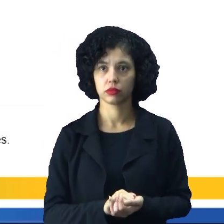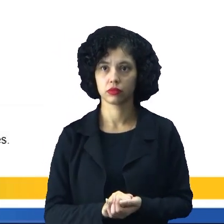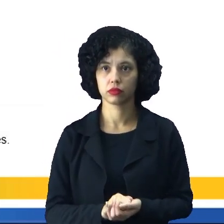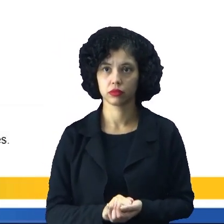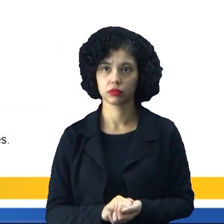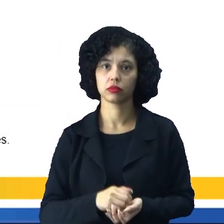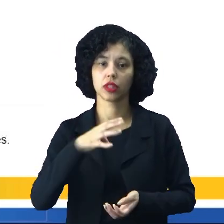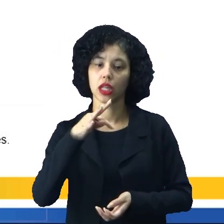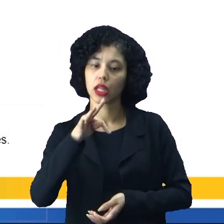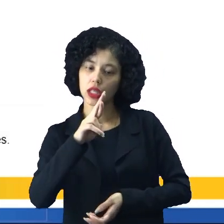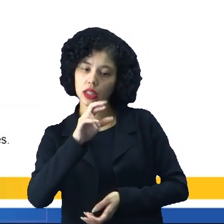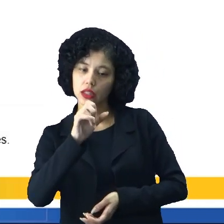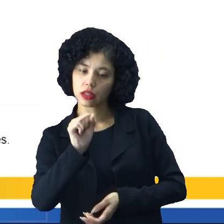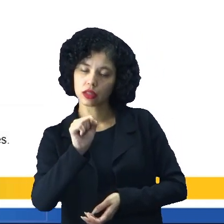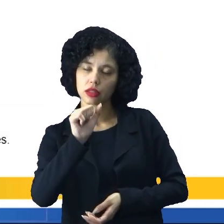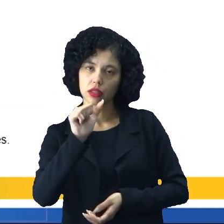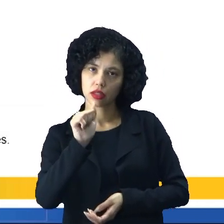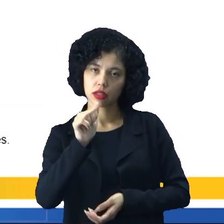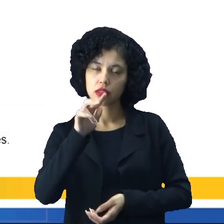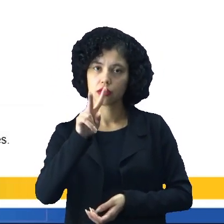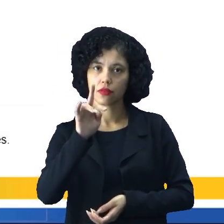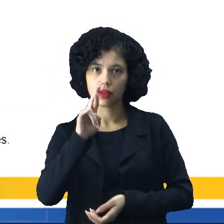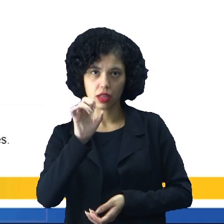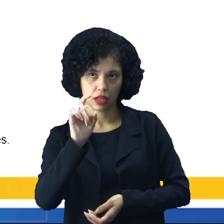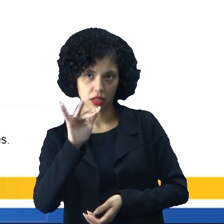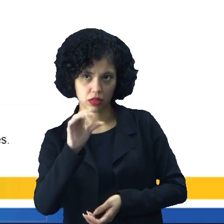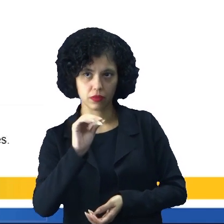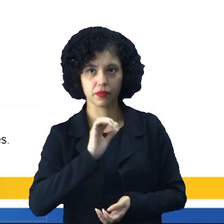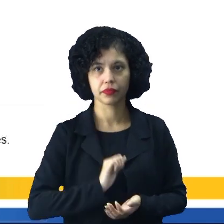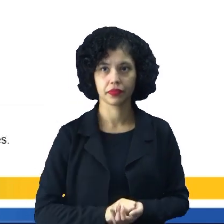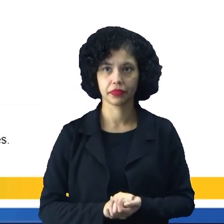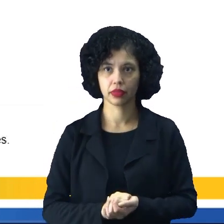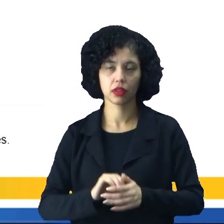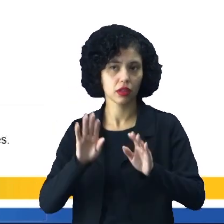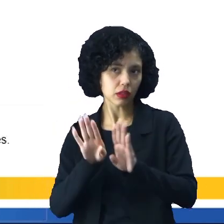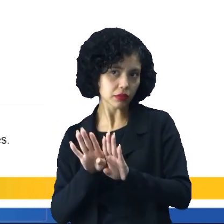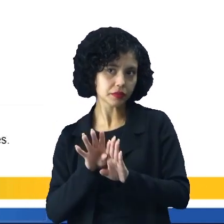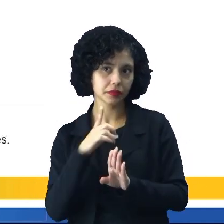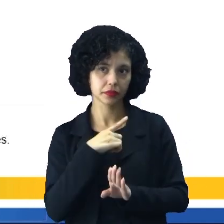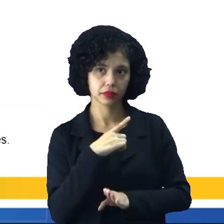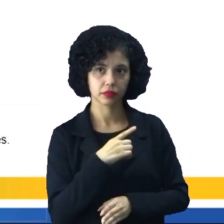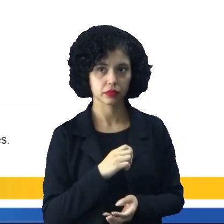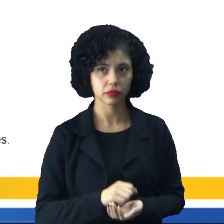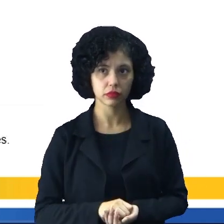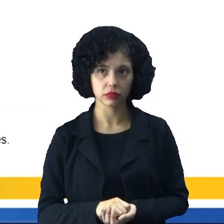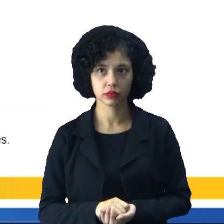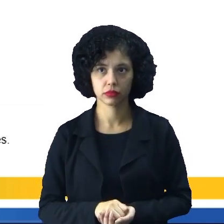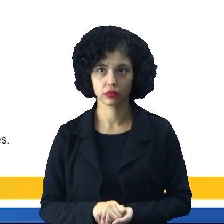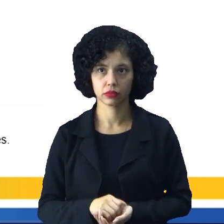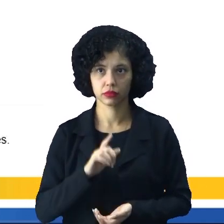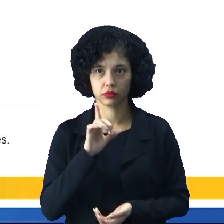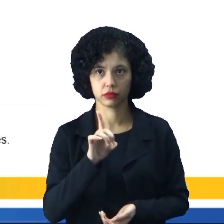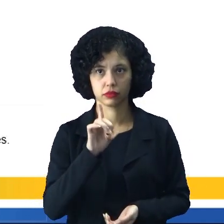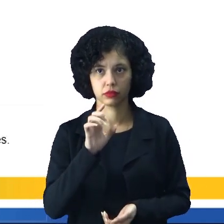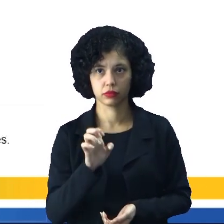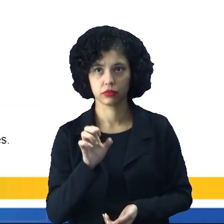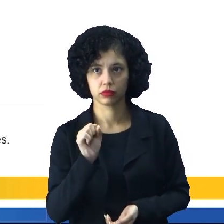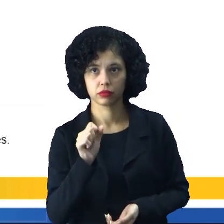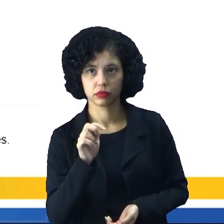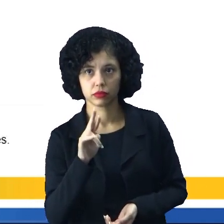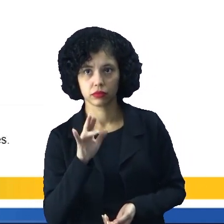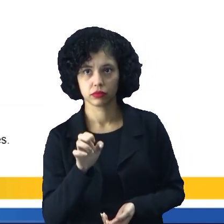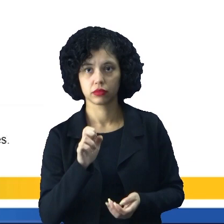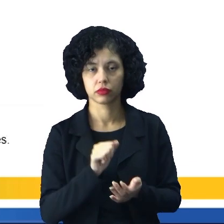cólon transverso, né, que é a parte mais transversal. E nós temos aí o cólon descendente, que desce mais para a